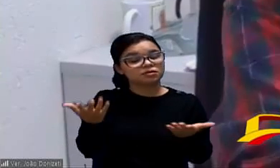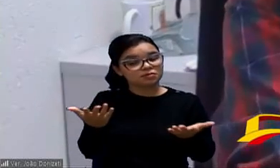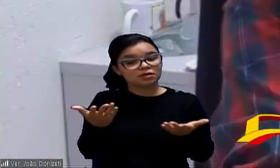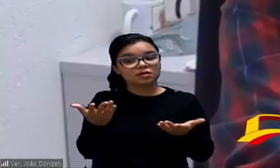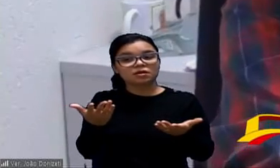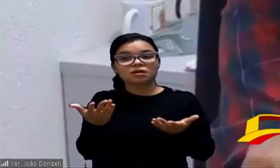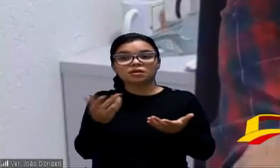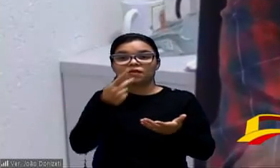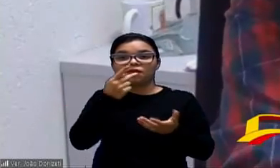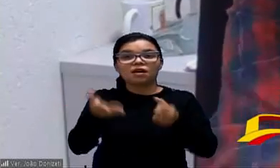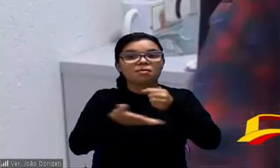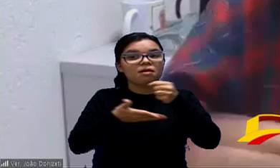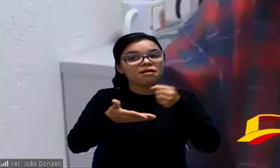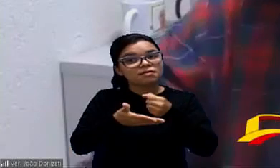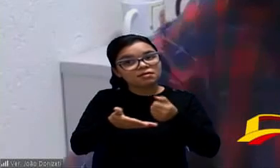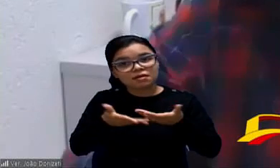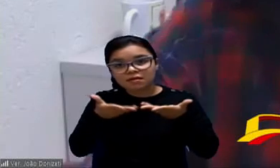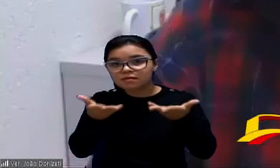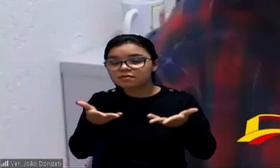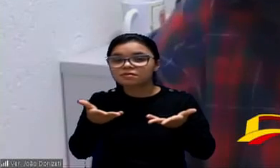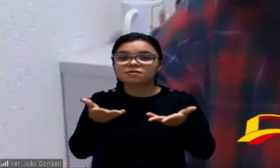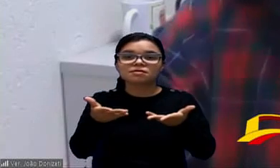reservo o meu tempo, senhor presidente.